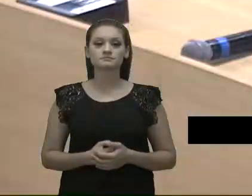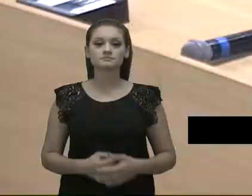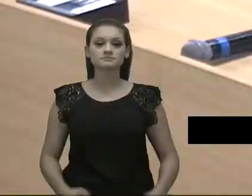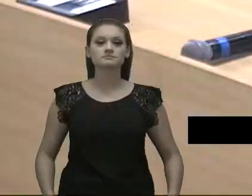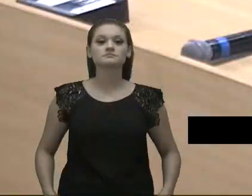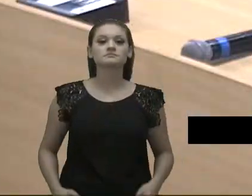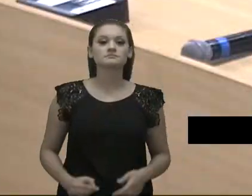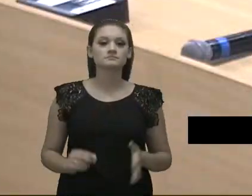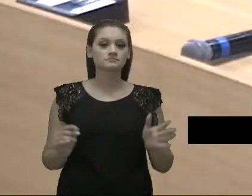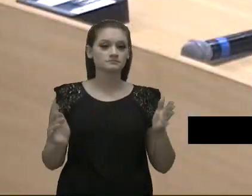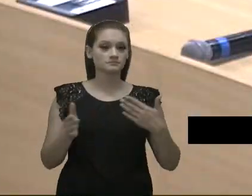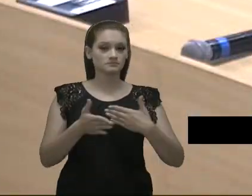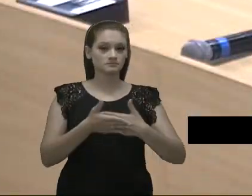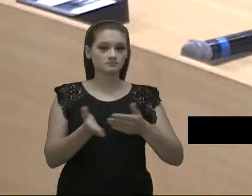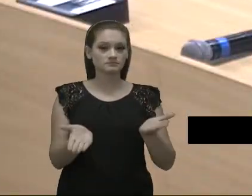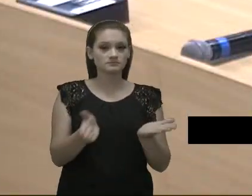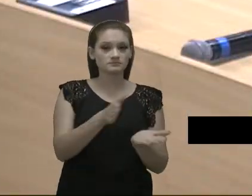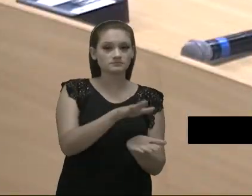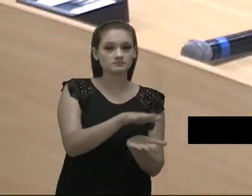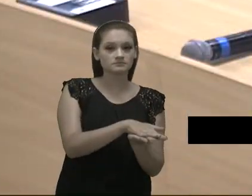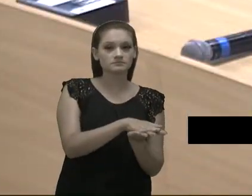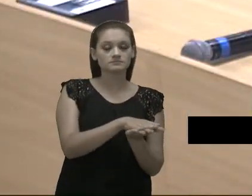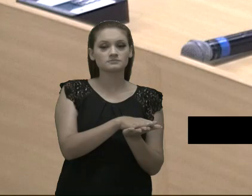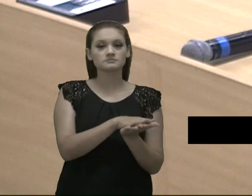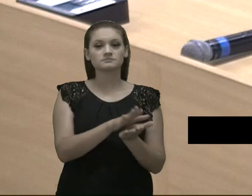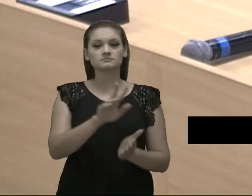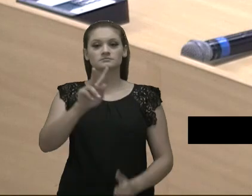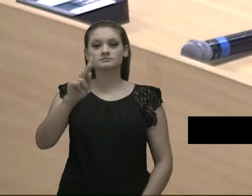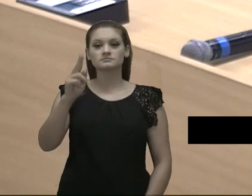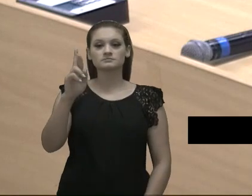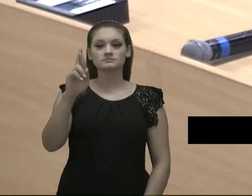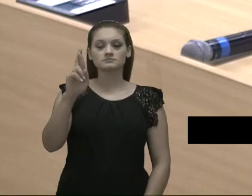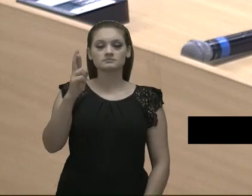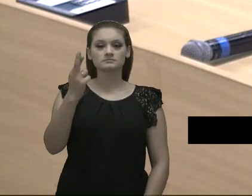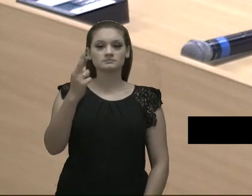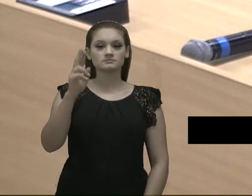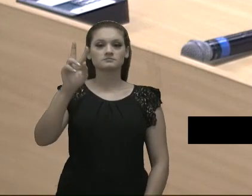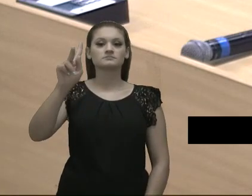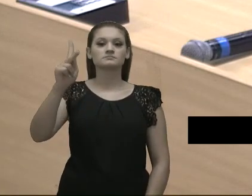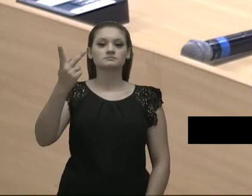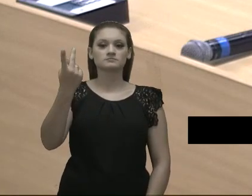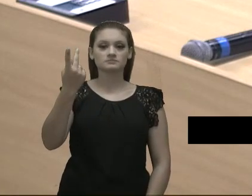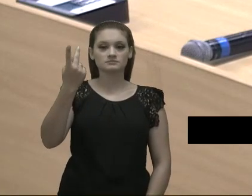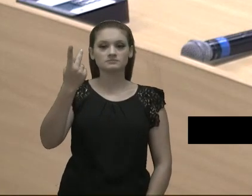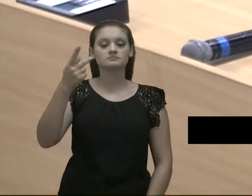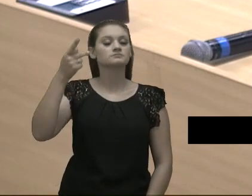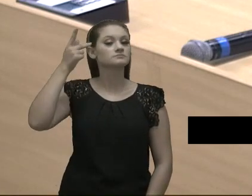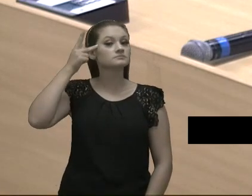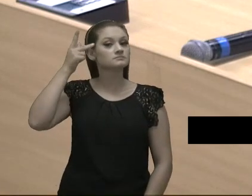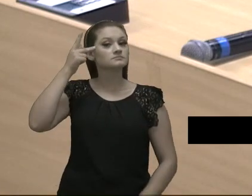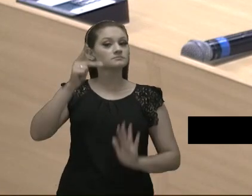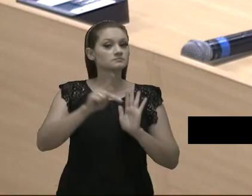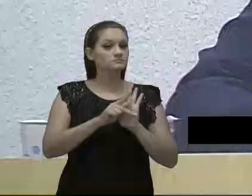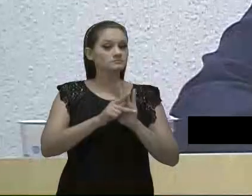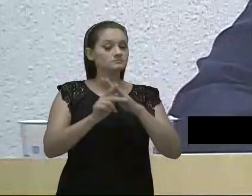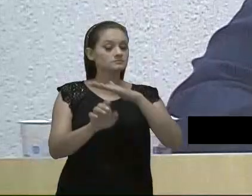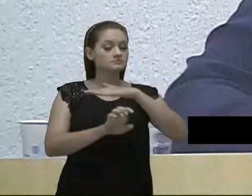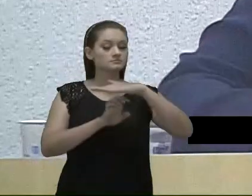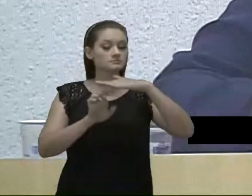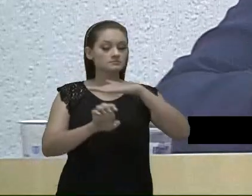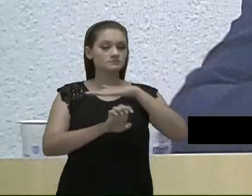Ah, sim. Fechou o malote. Quem levou as provas foi o RH, São Paulo, própria pela Chavantes.